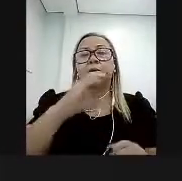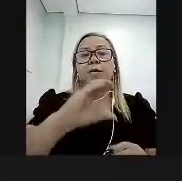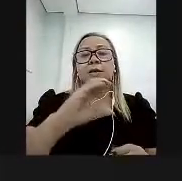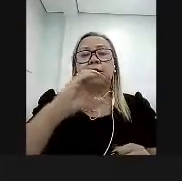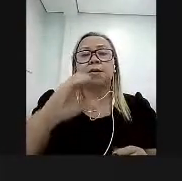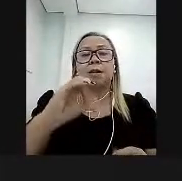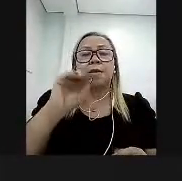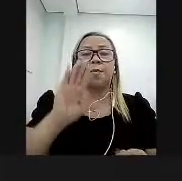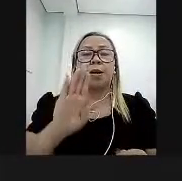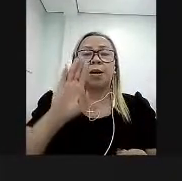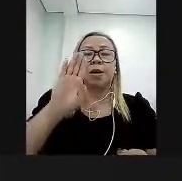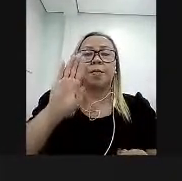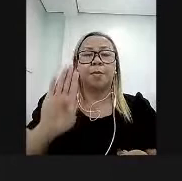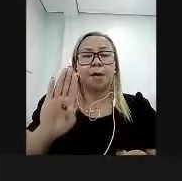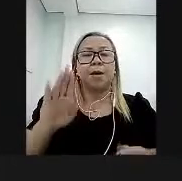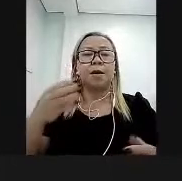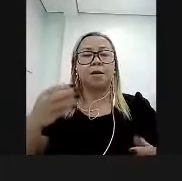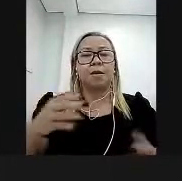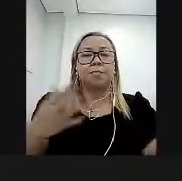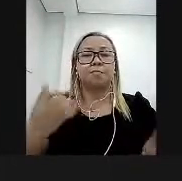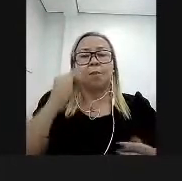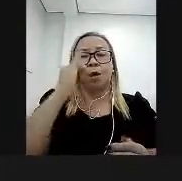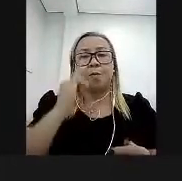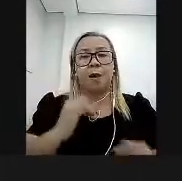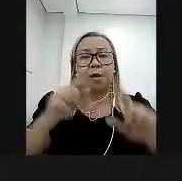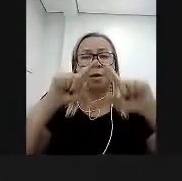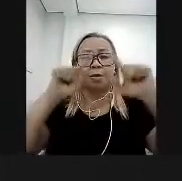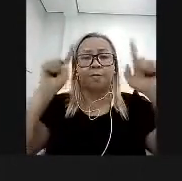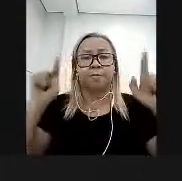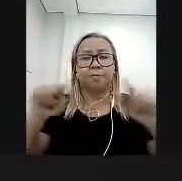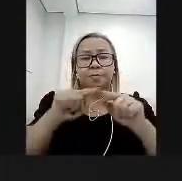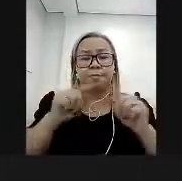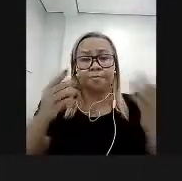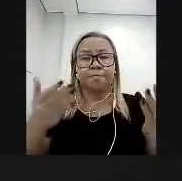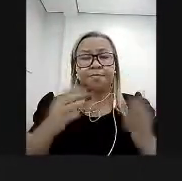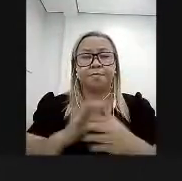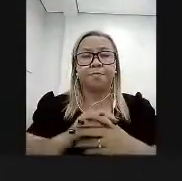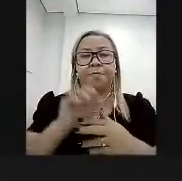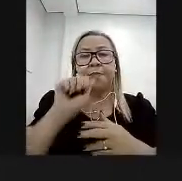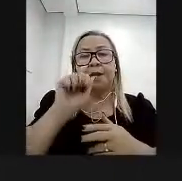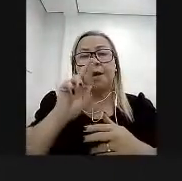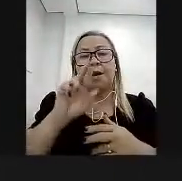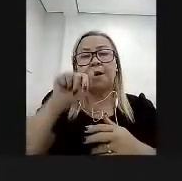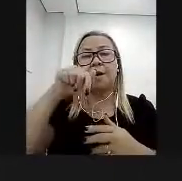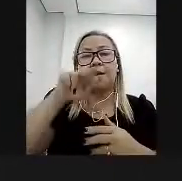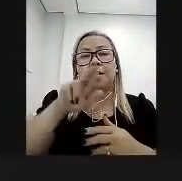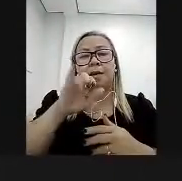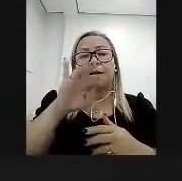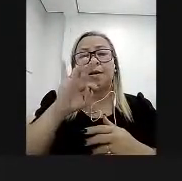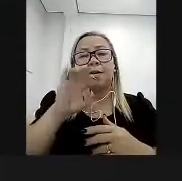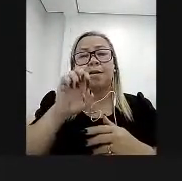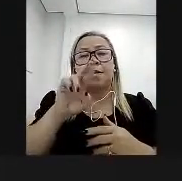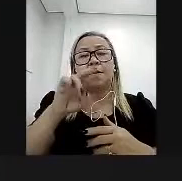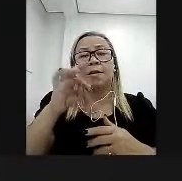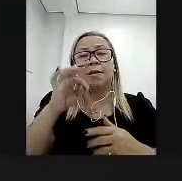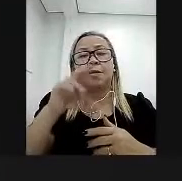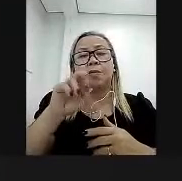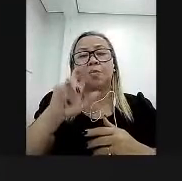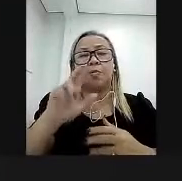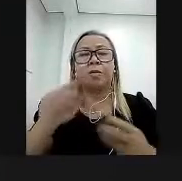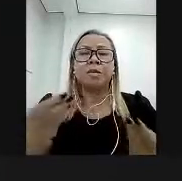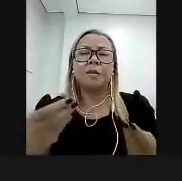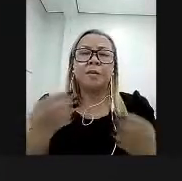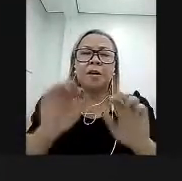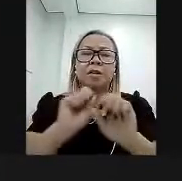que uma coisa que a gente percebe é que ela fica quase transparente, ela quase não está aqui. É uma